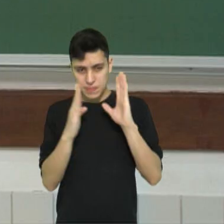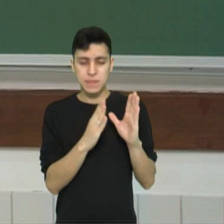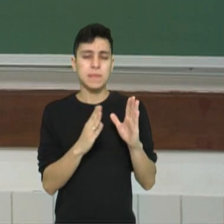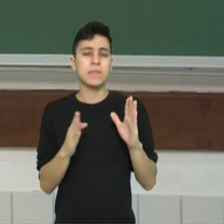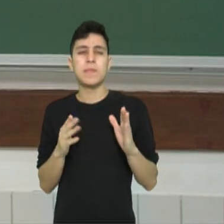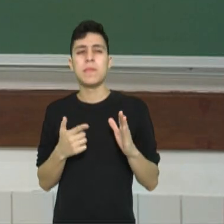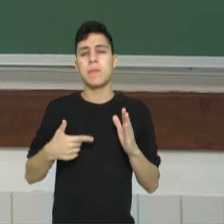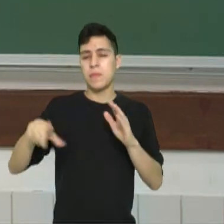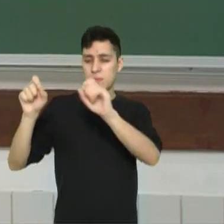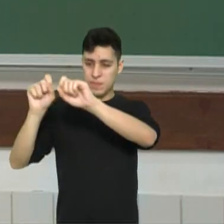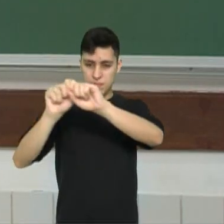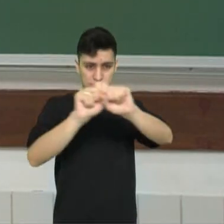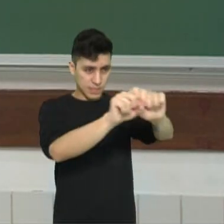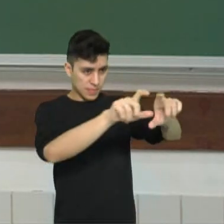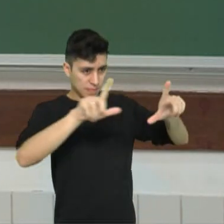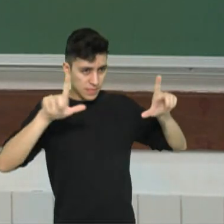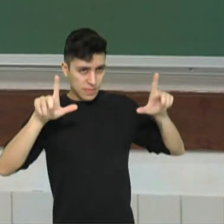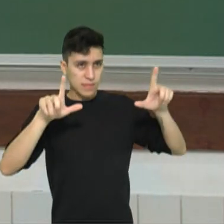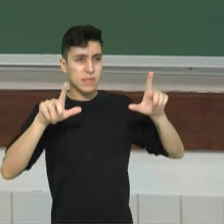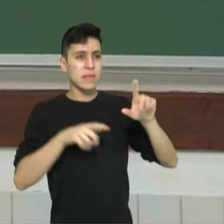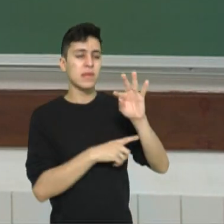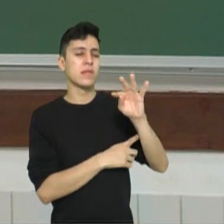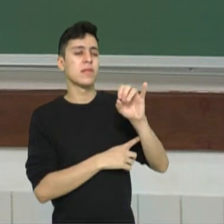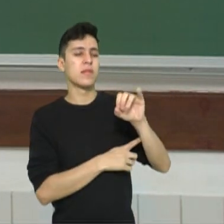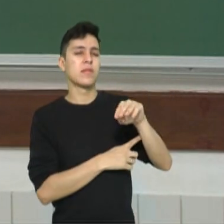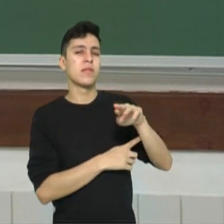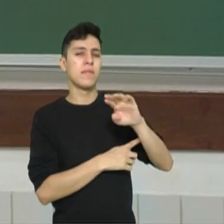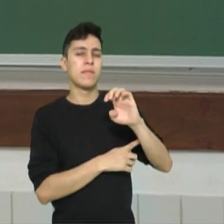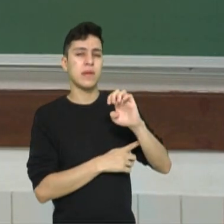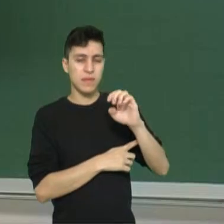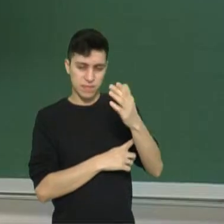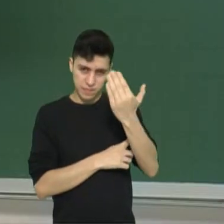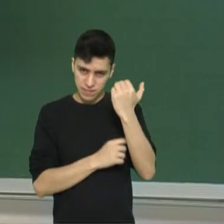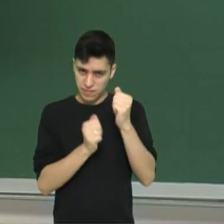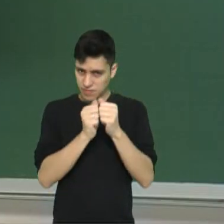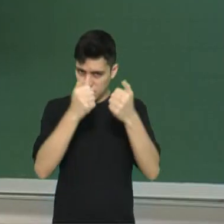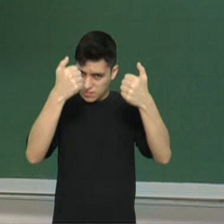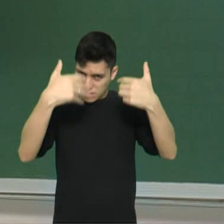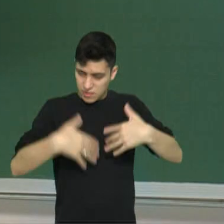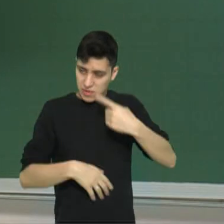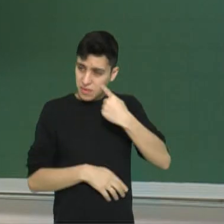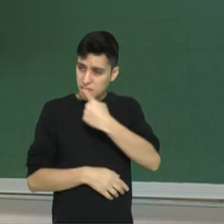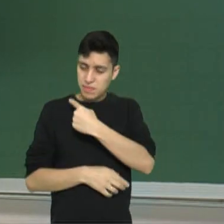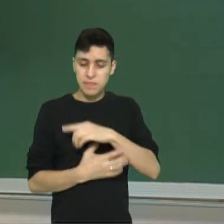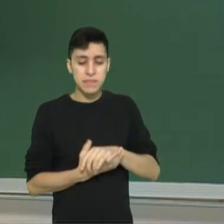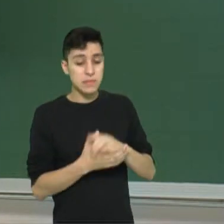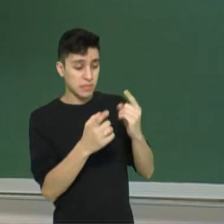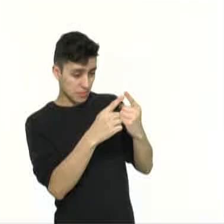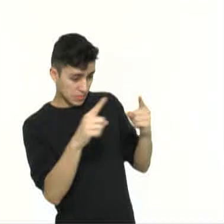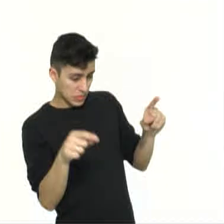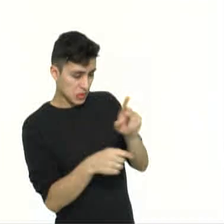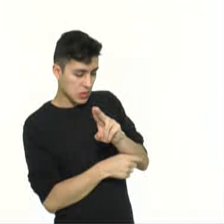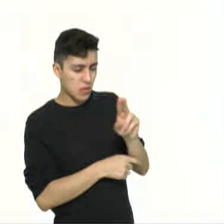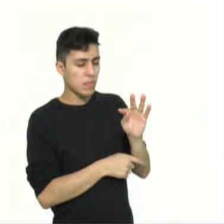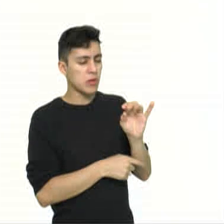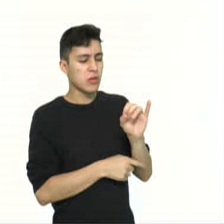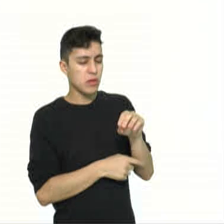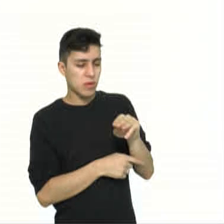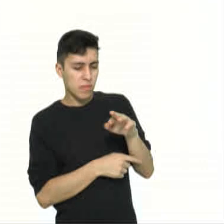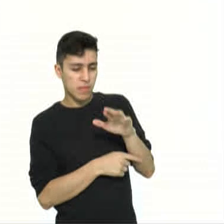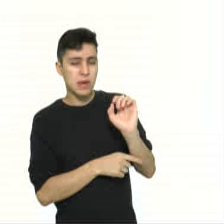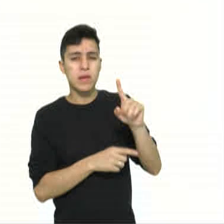nossa próxima tela. Temos ali o timbre e me acompanhe ali com muita atenção nesse slide. Em música, denominamos como timbre